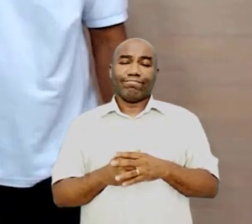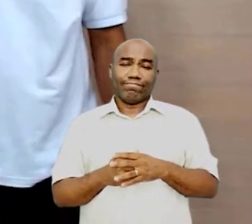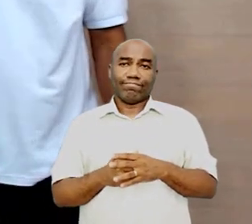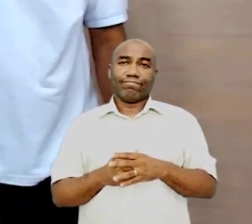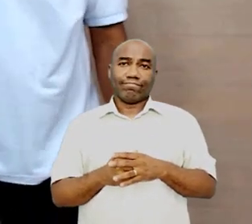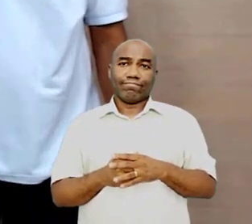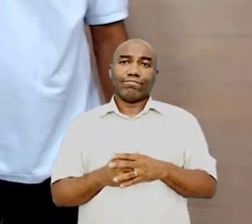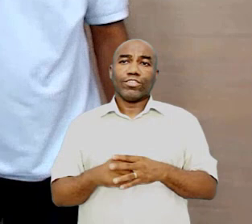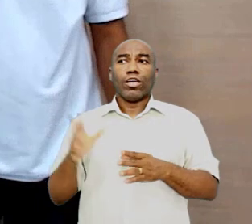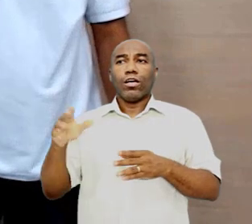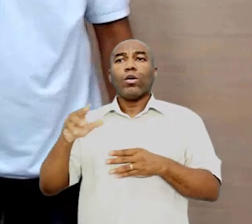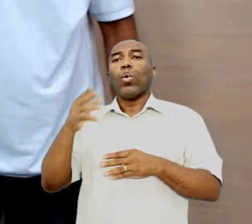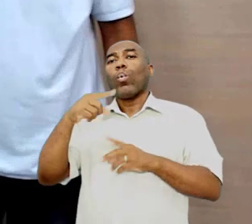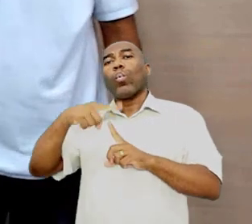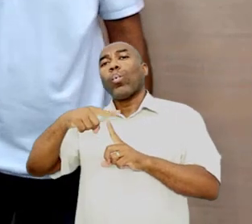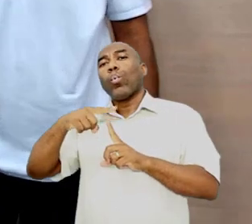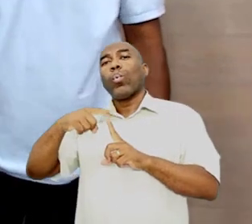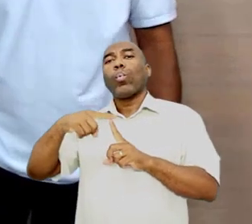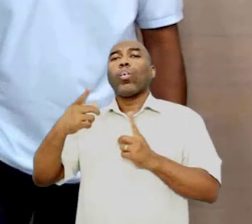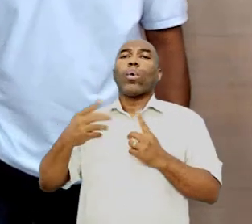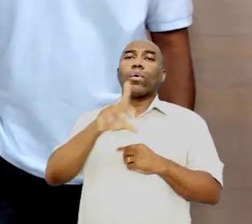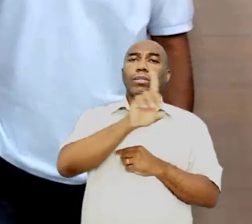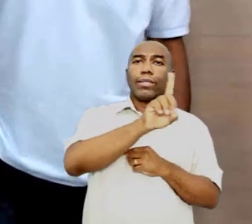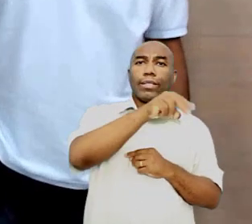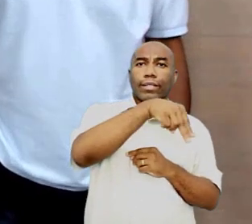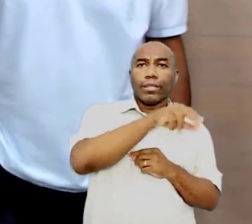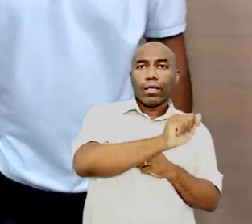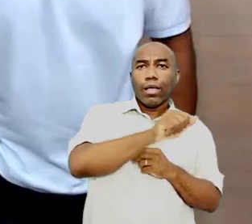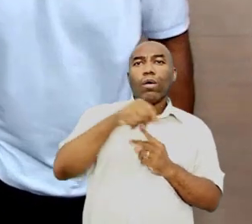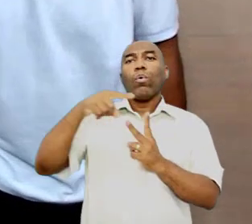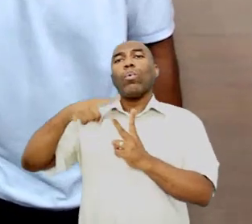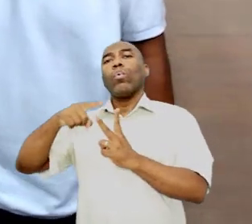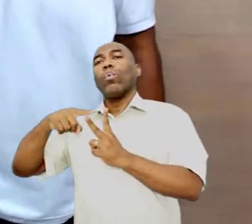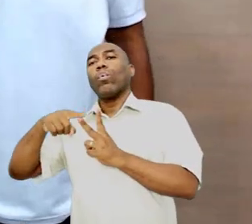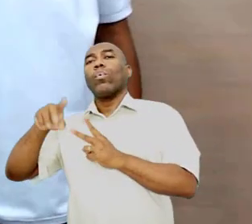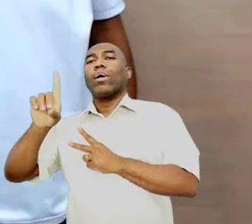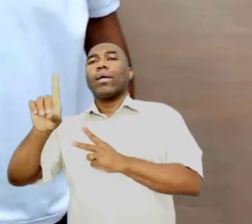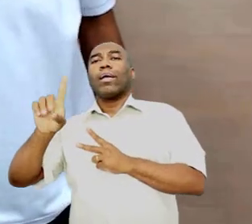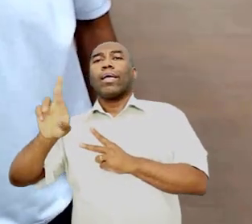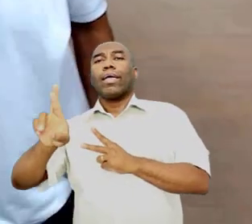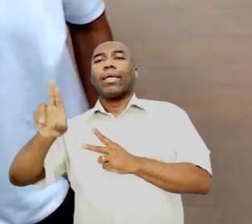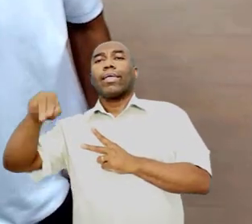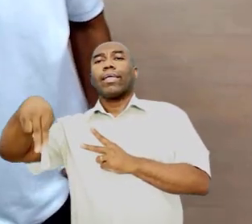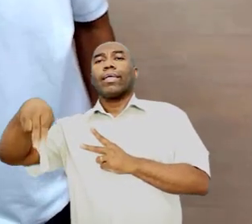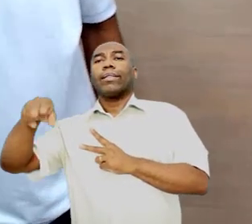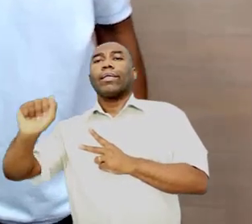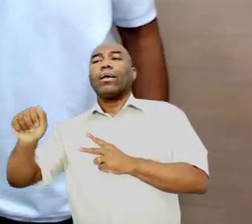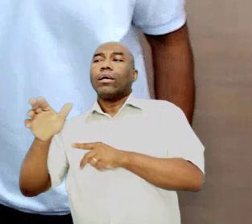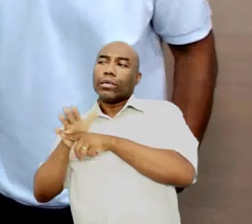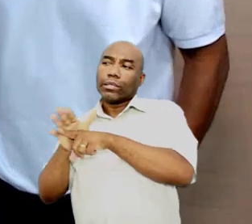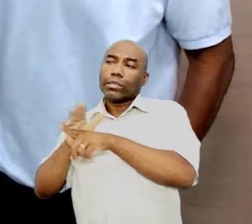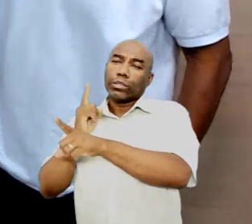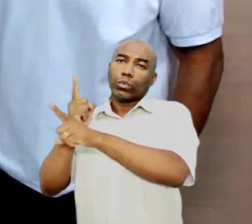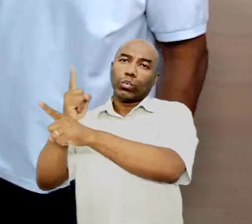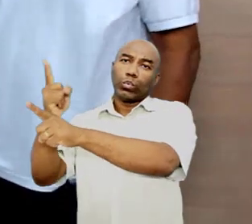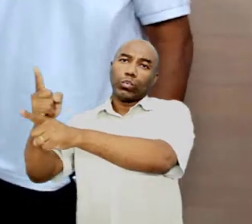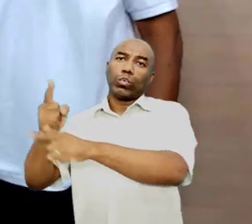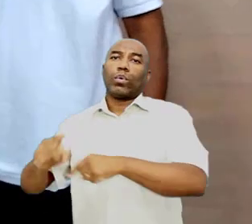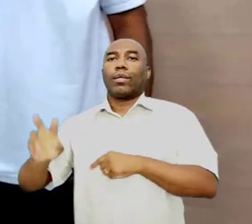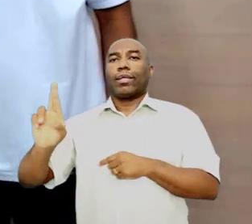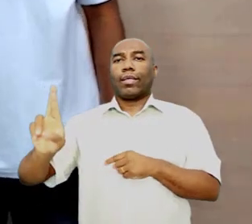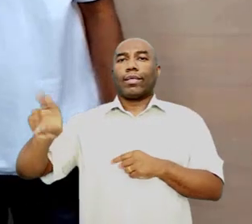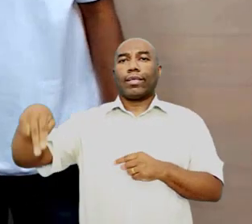Caramba! Até hoje só foram encontrados vírus que infectam a planta contendo RNA.